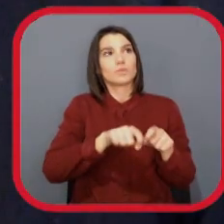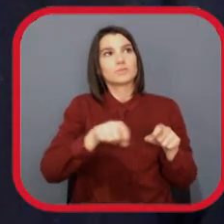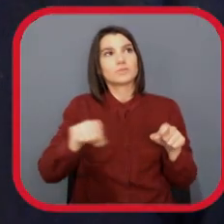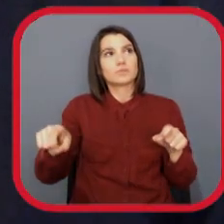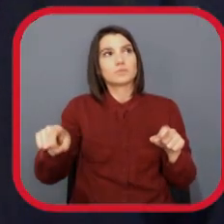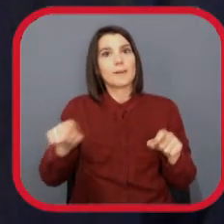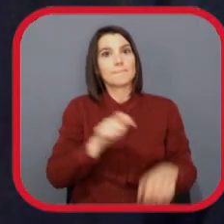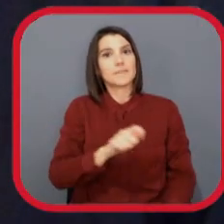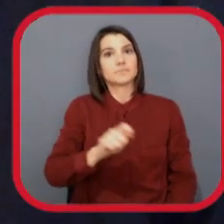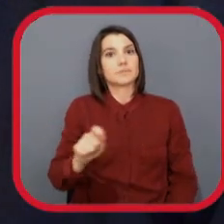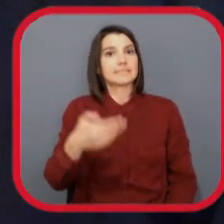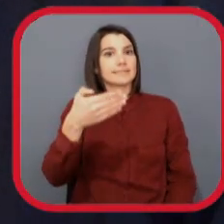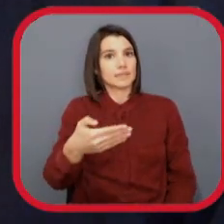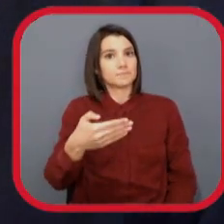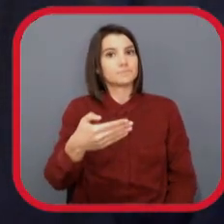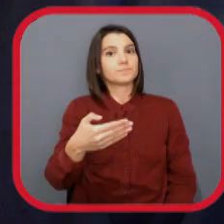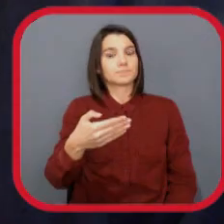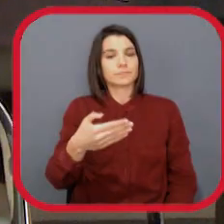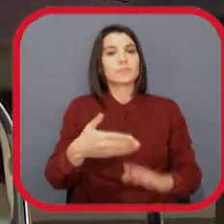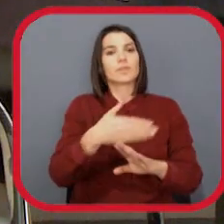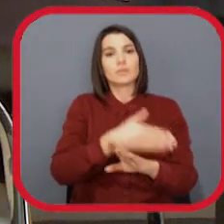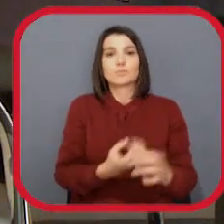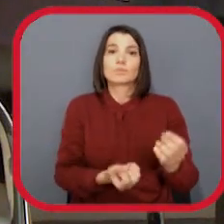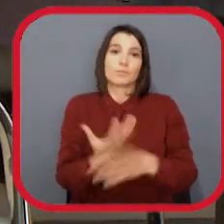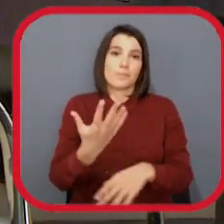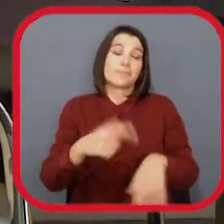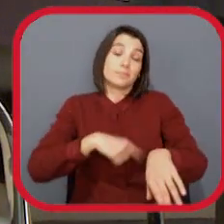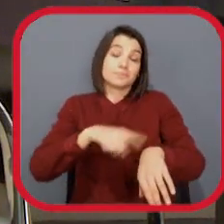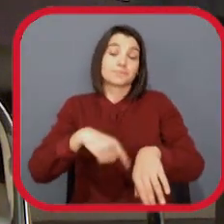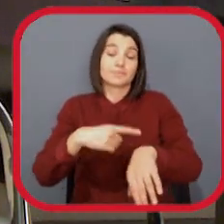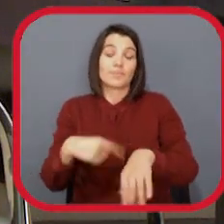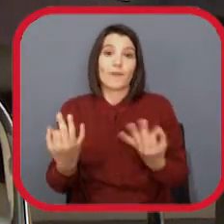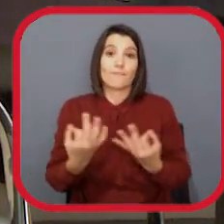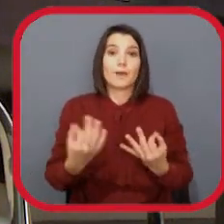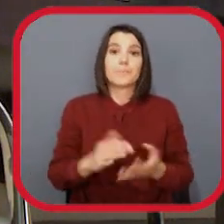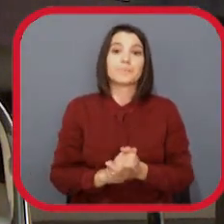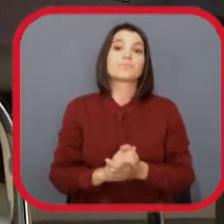projeto teve a duração de 7 meses. Uma pré-produção longa.